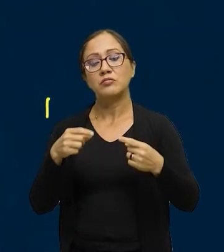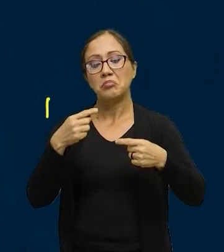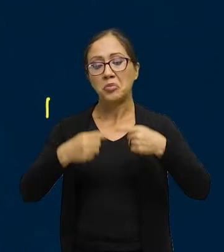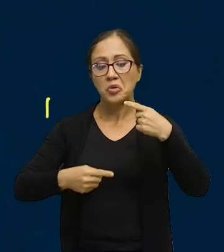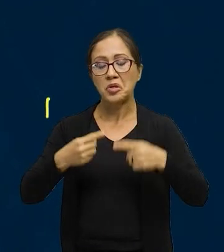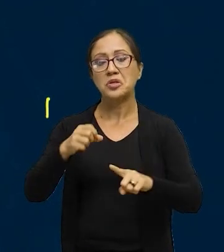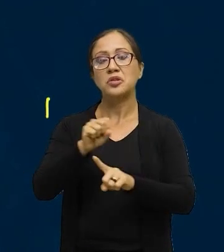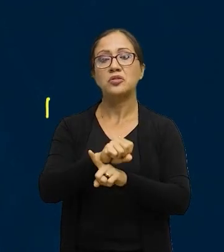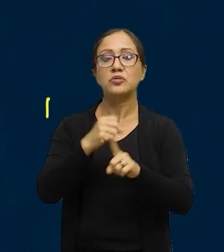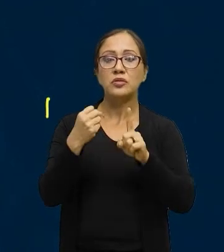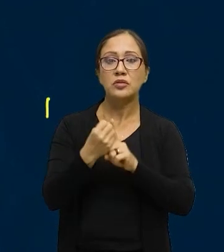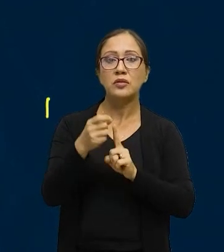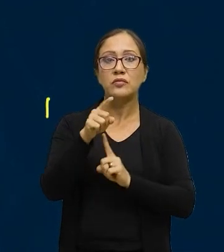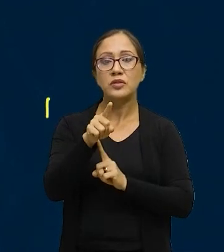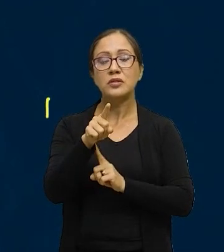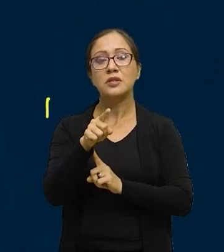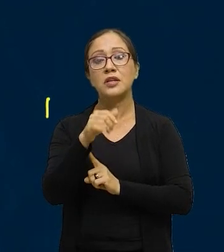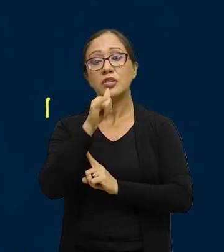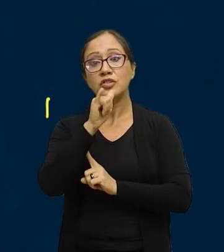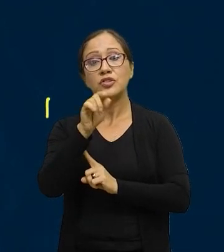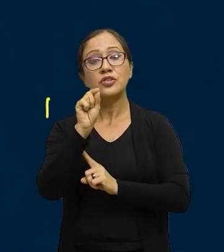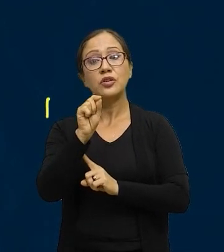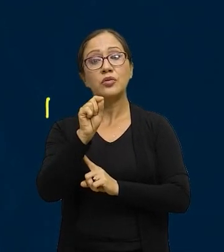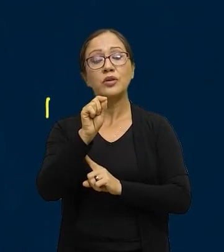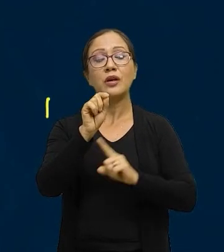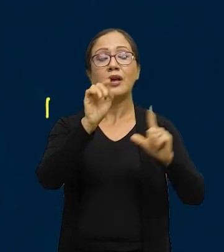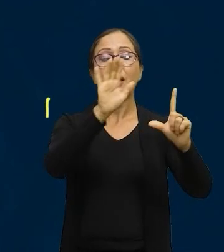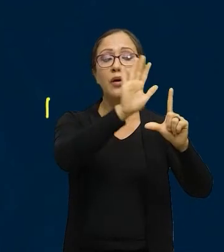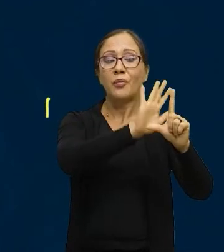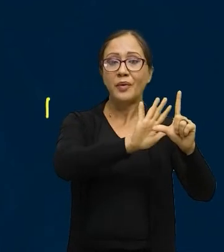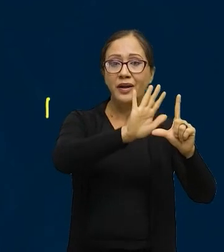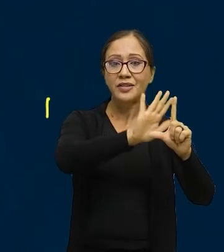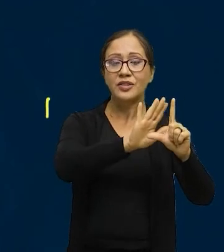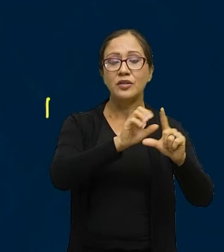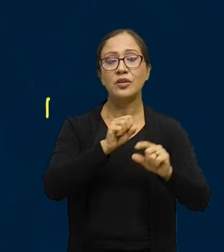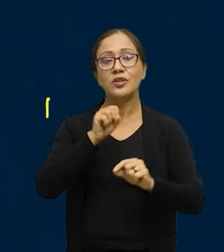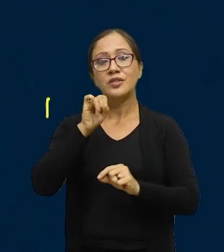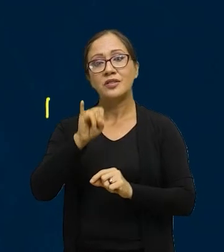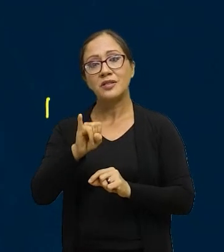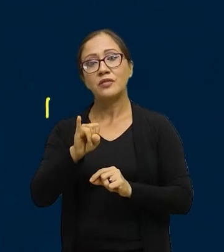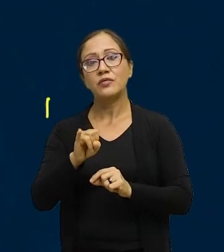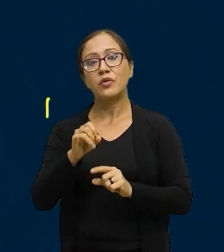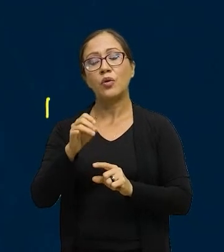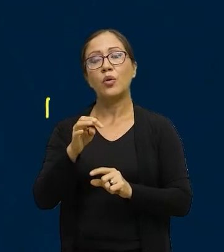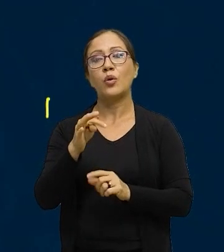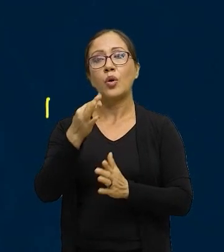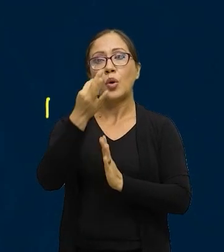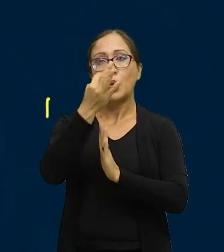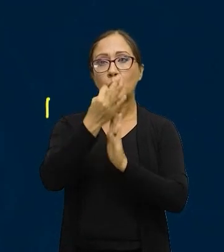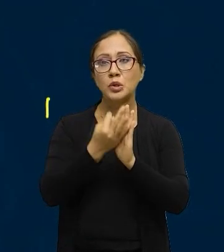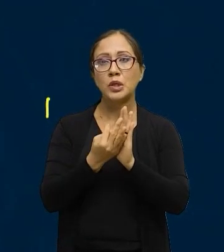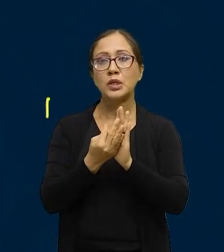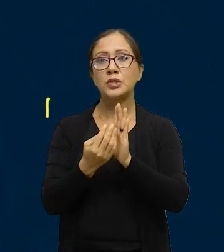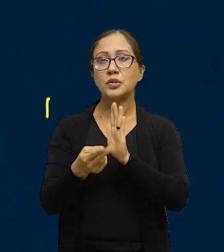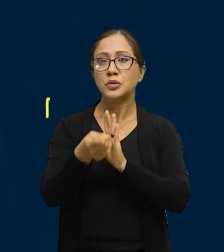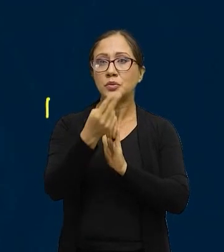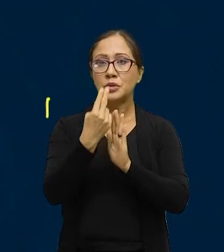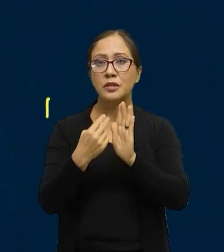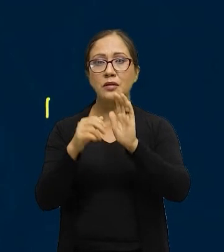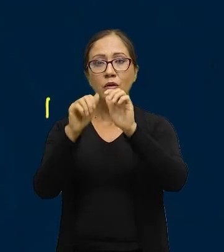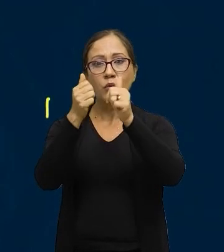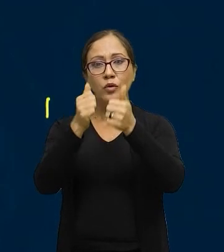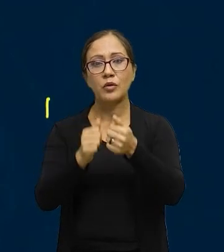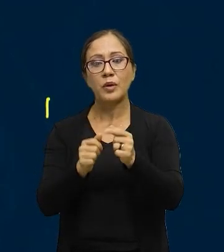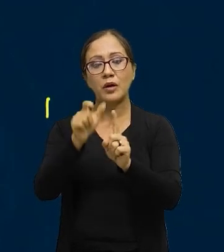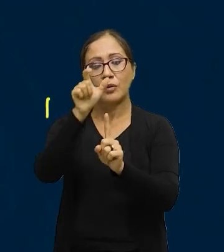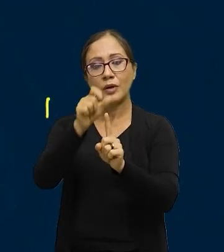social, você diz que é uma charge. Se for um texto só, um desenho só, um